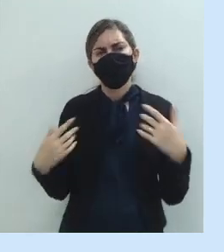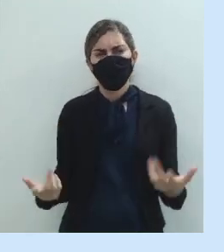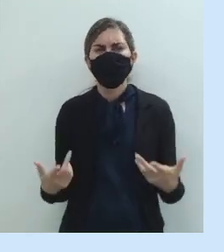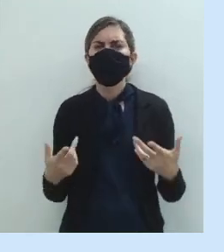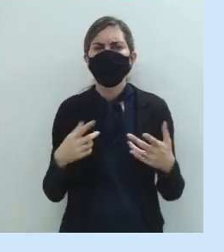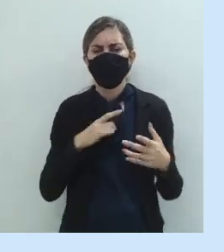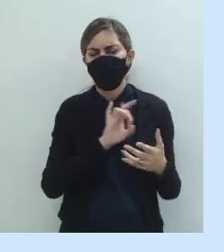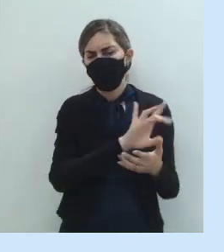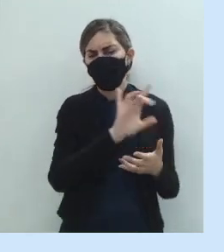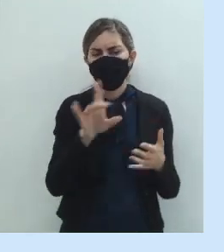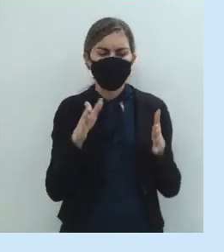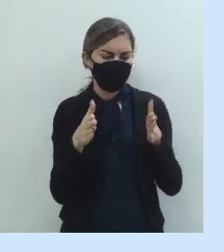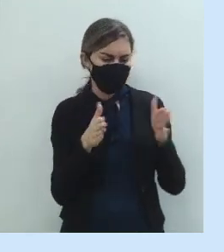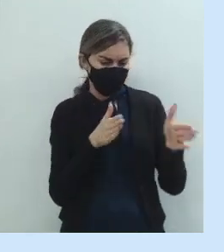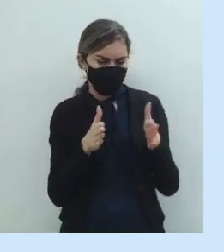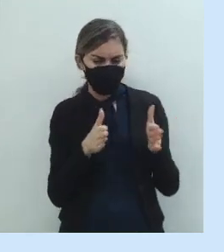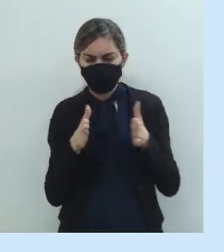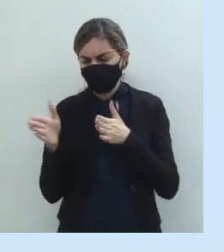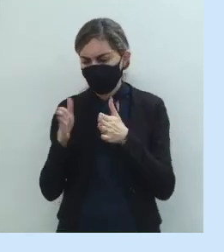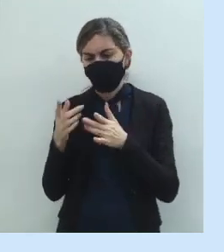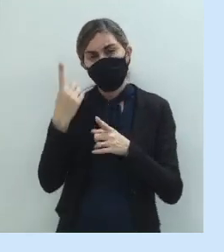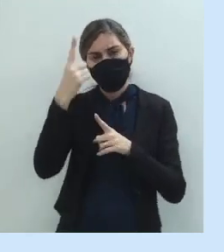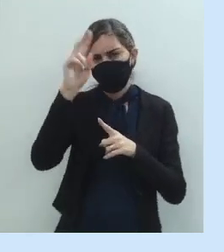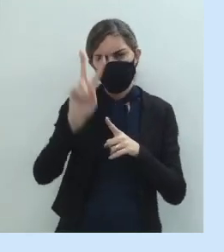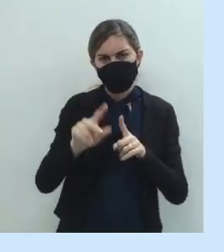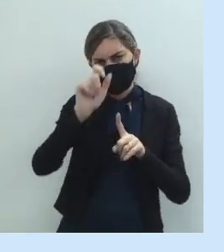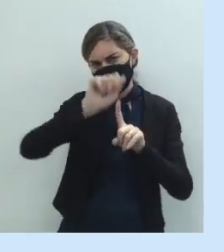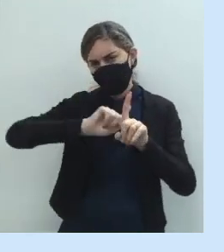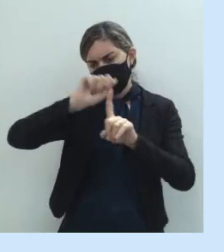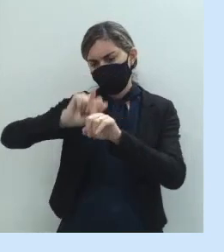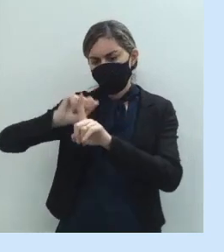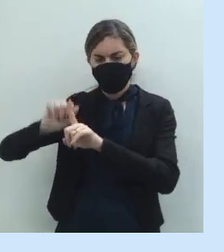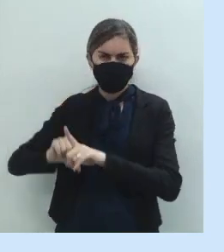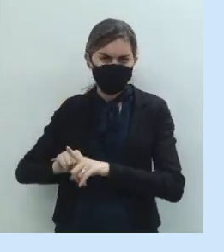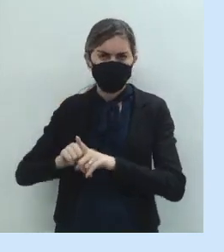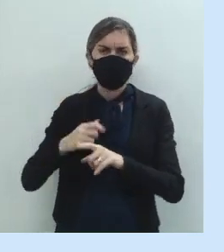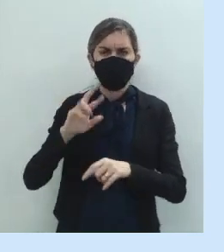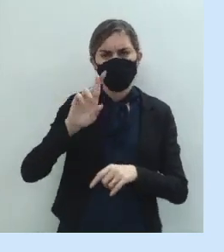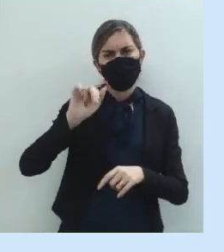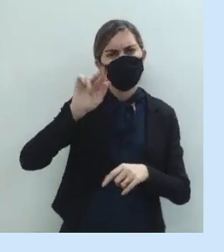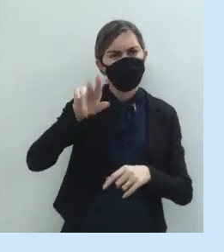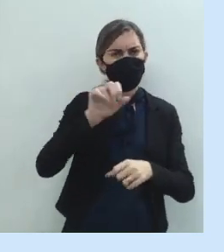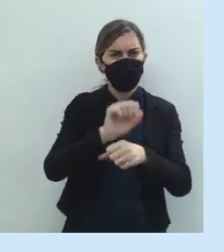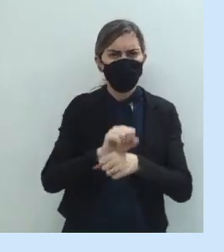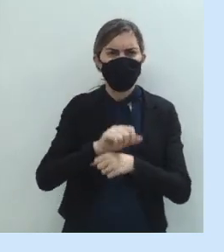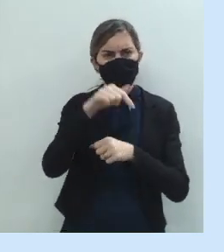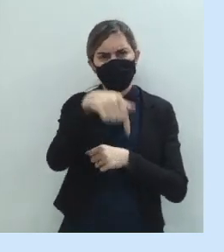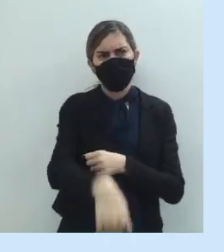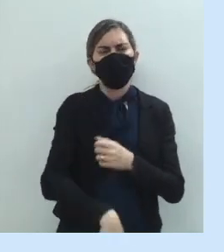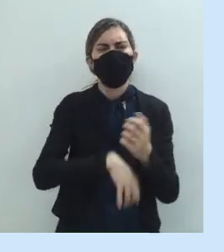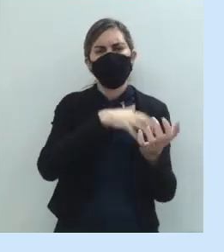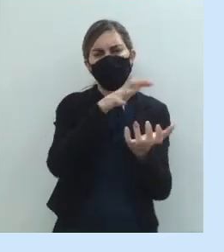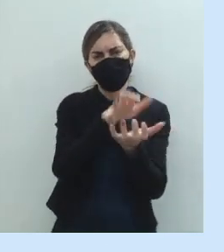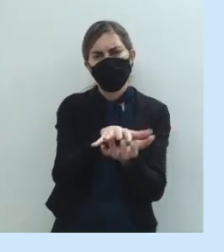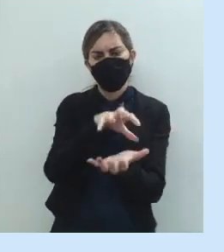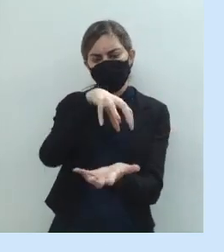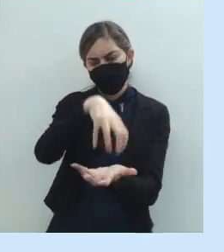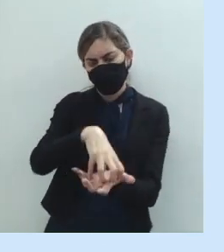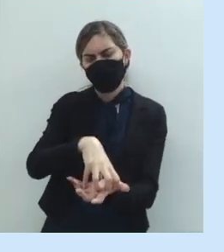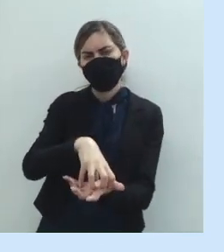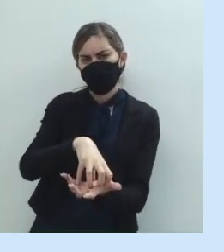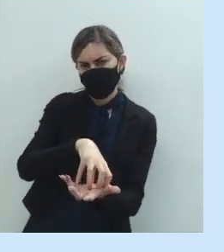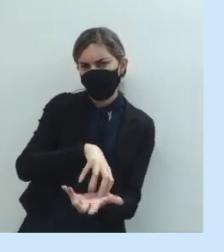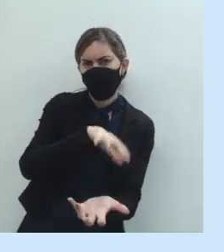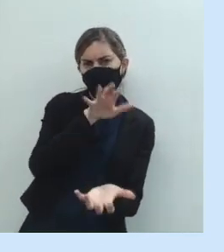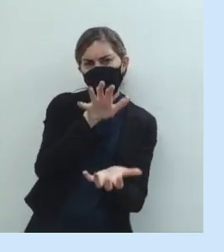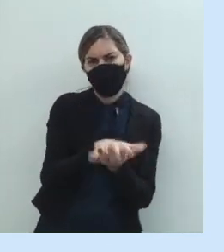a cada período, uma vez por mês, se não me engano, a Rural parava aqui no centro do Recife, né? Ela parava lá